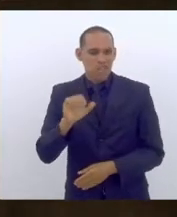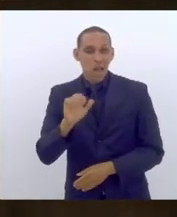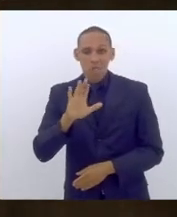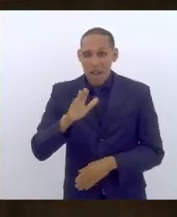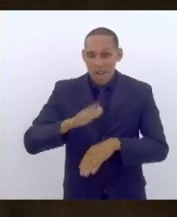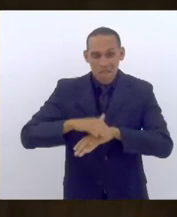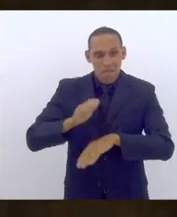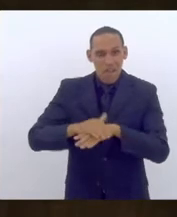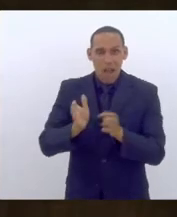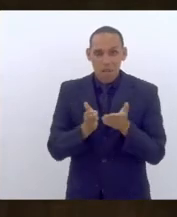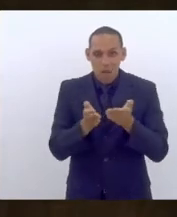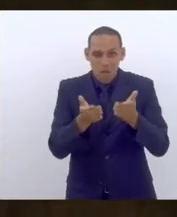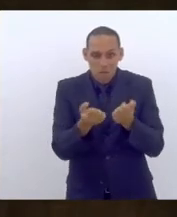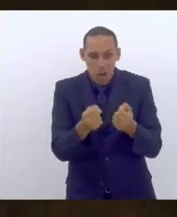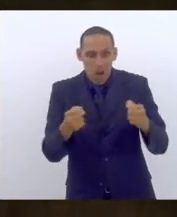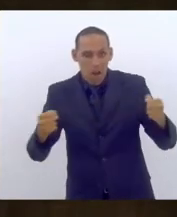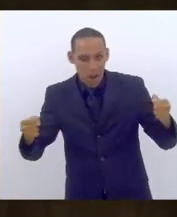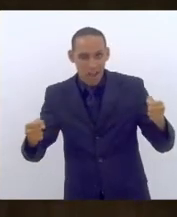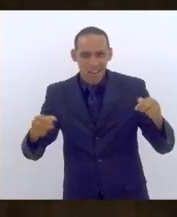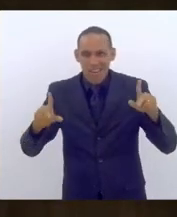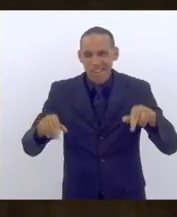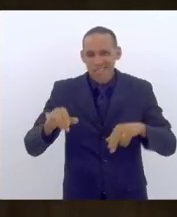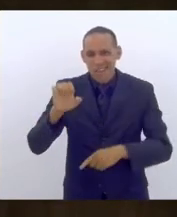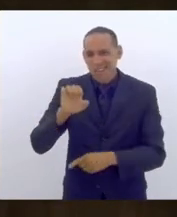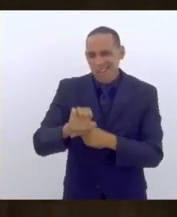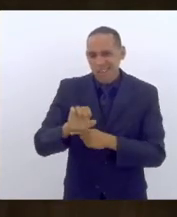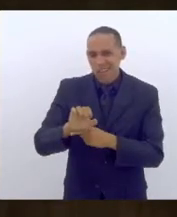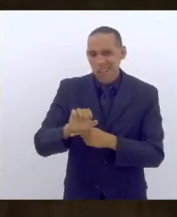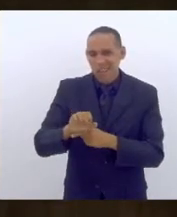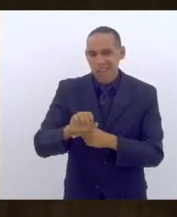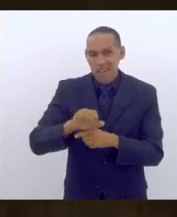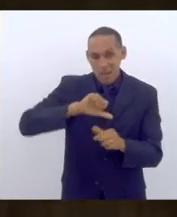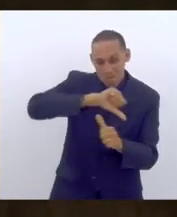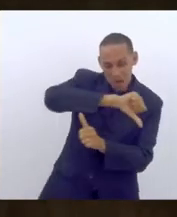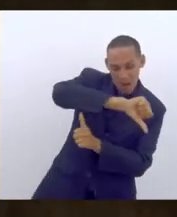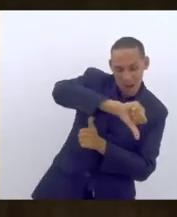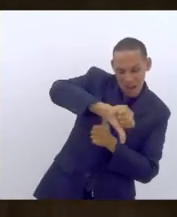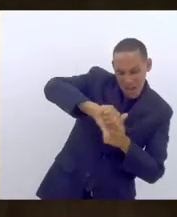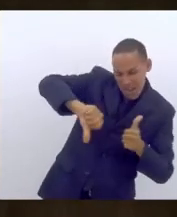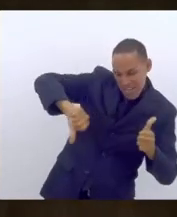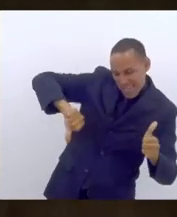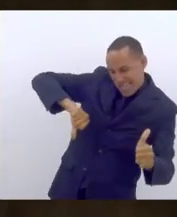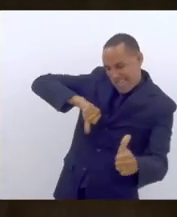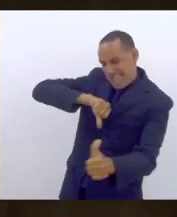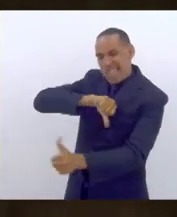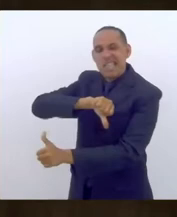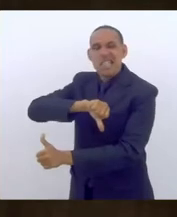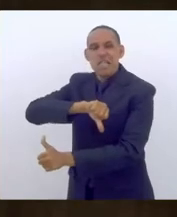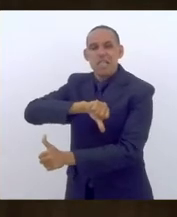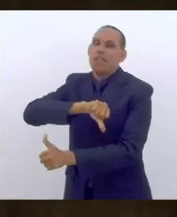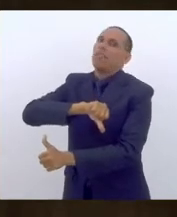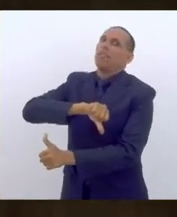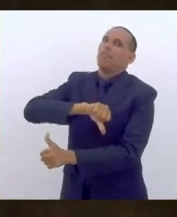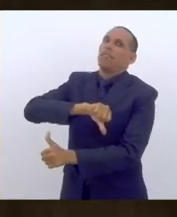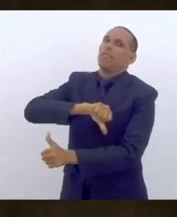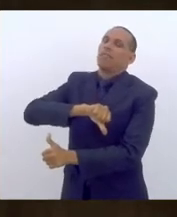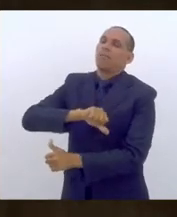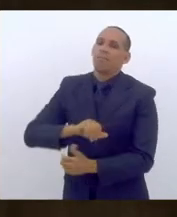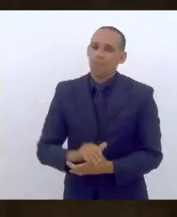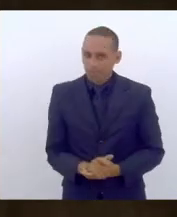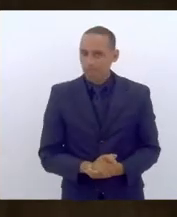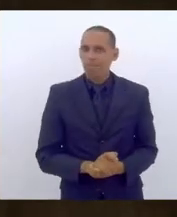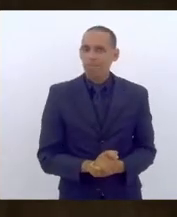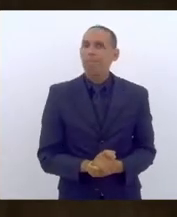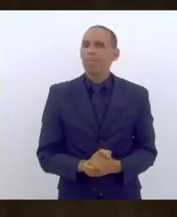pau num Transatlântico entendeu então é É isso aí o que